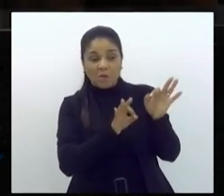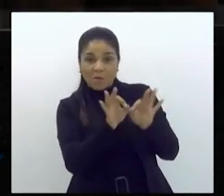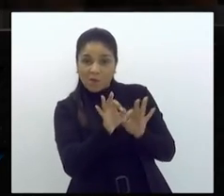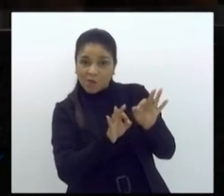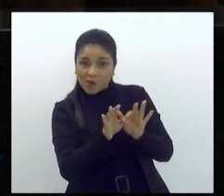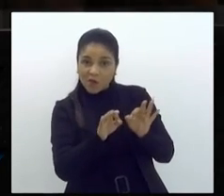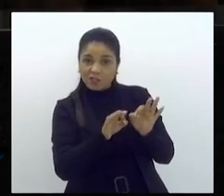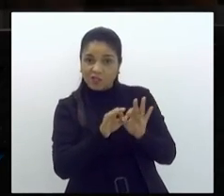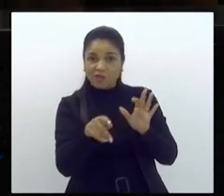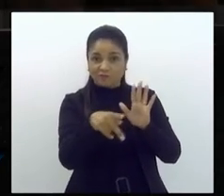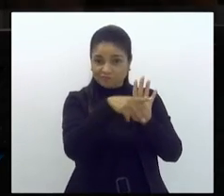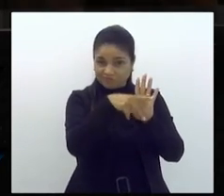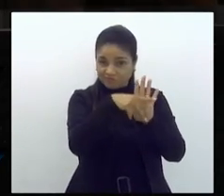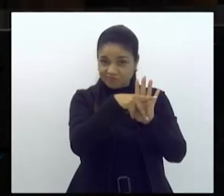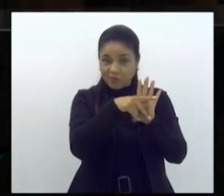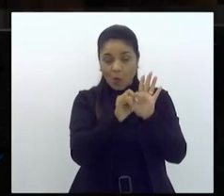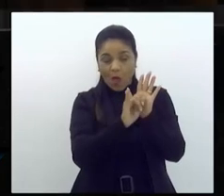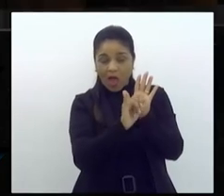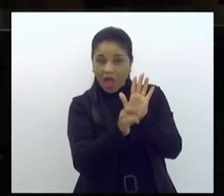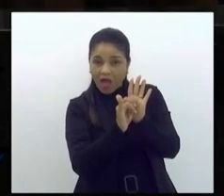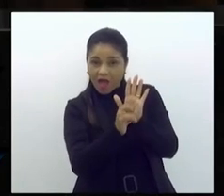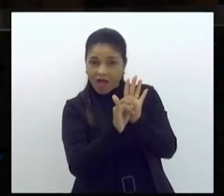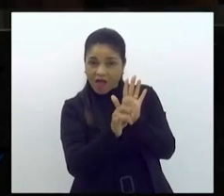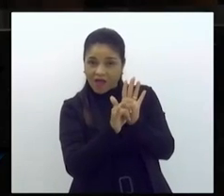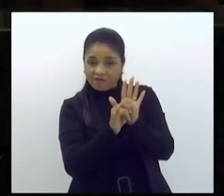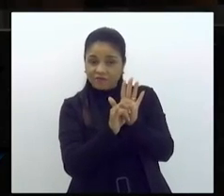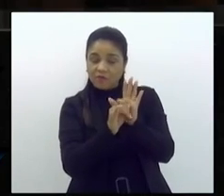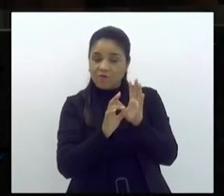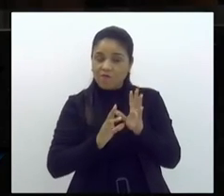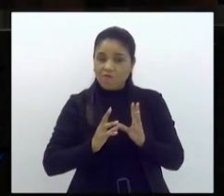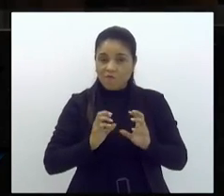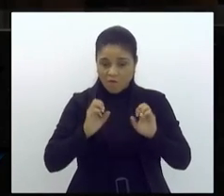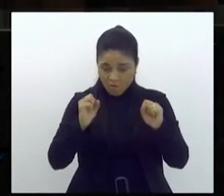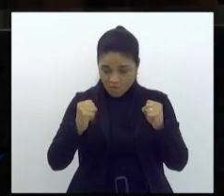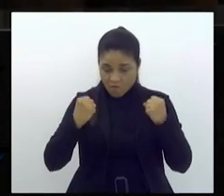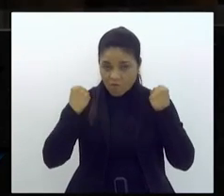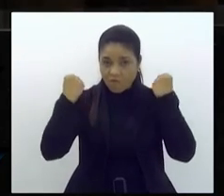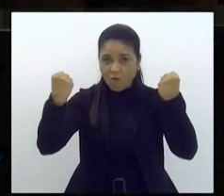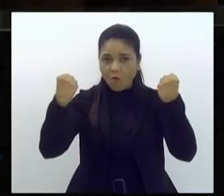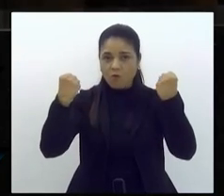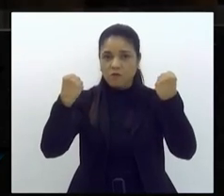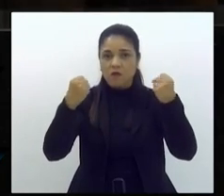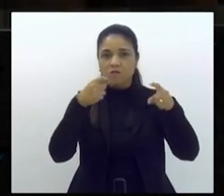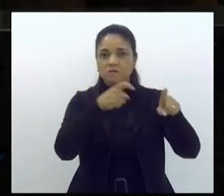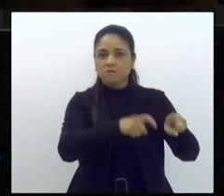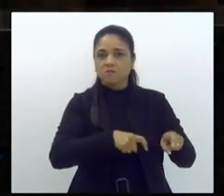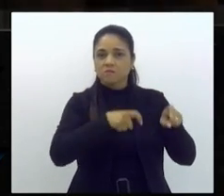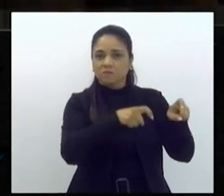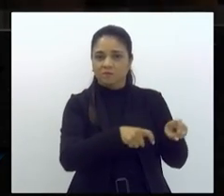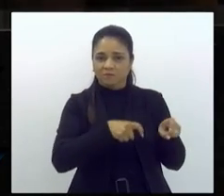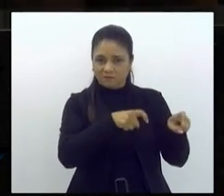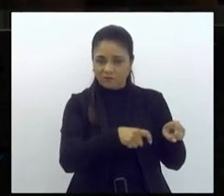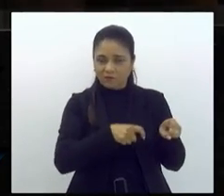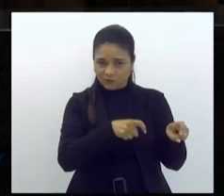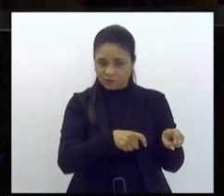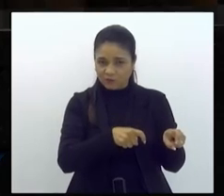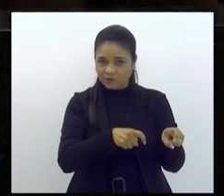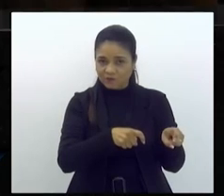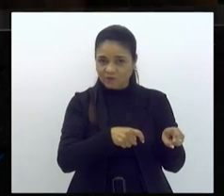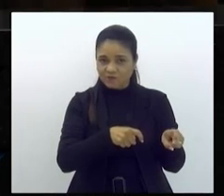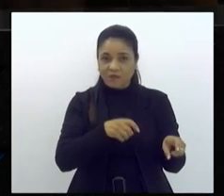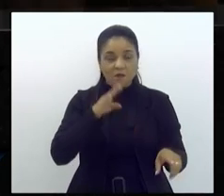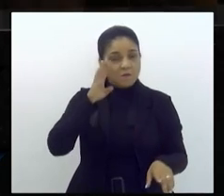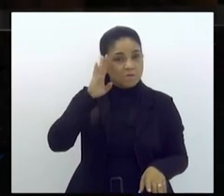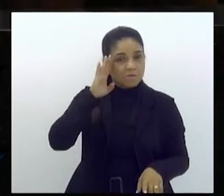esse edital foi no sentido de fortalecer a agricultura como um todo principalmente de